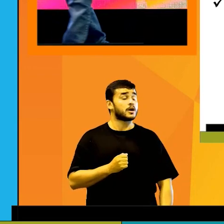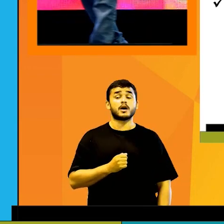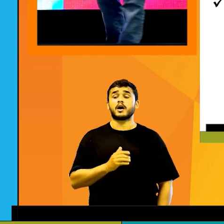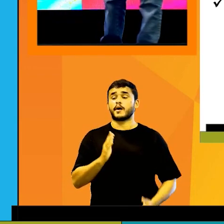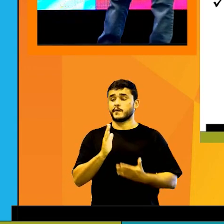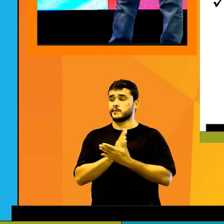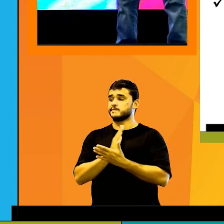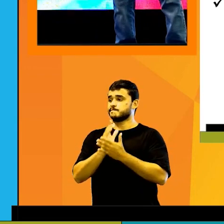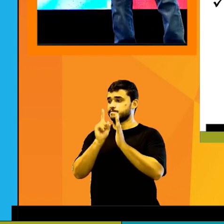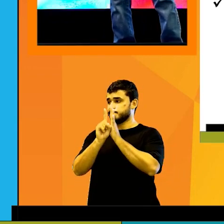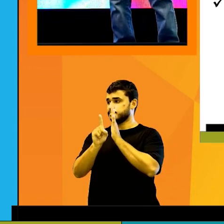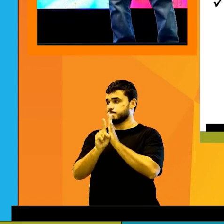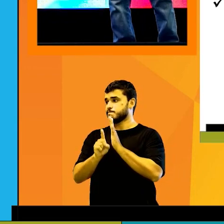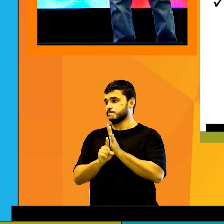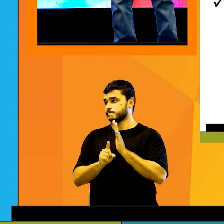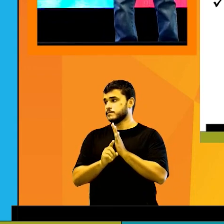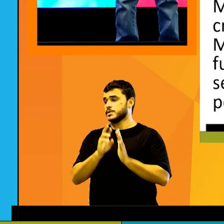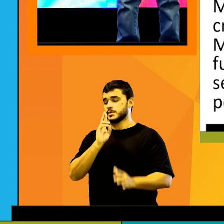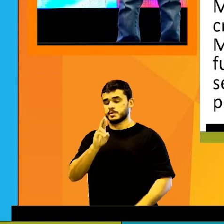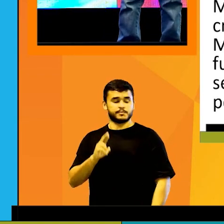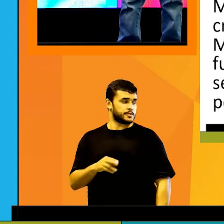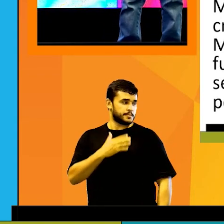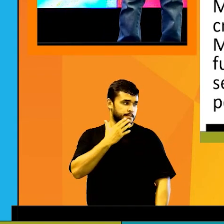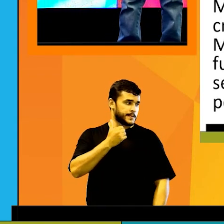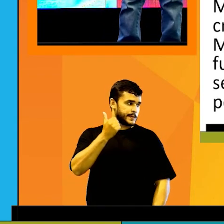resolver algumas questões com vocês, tá?